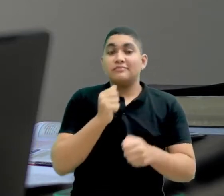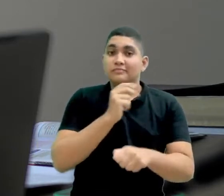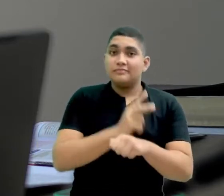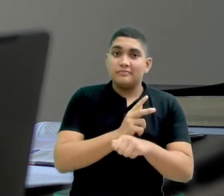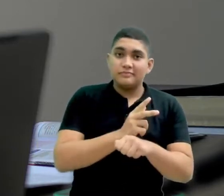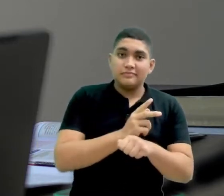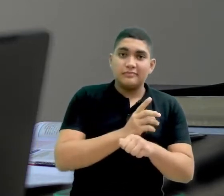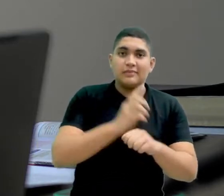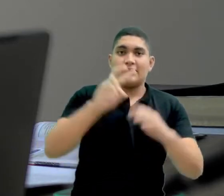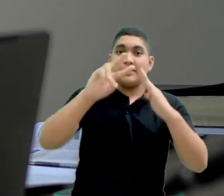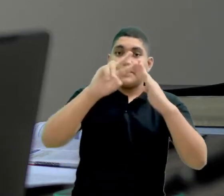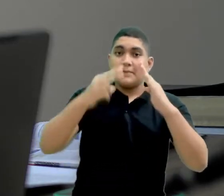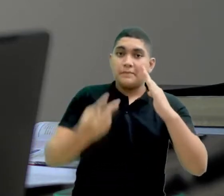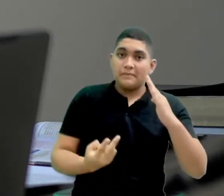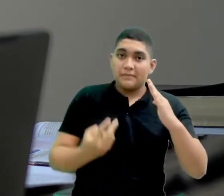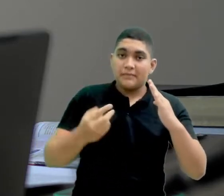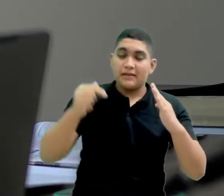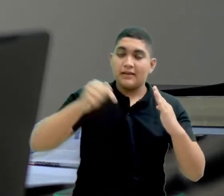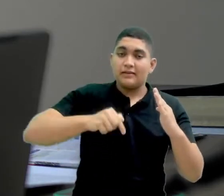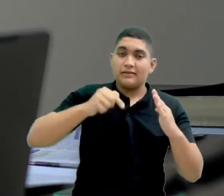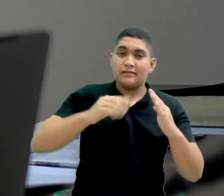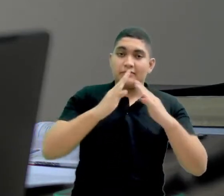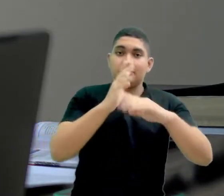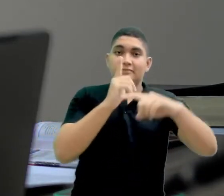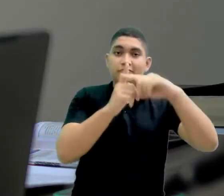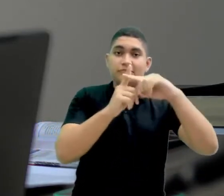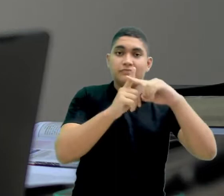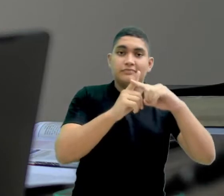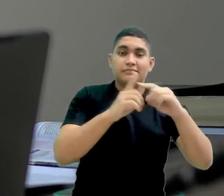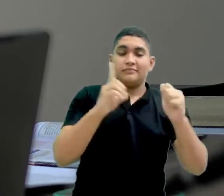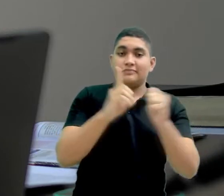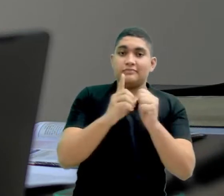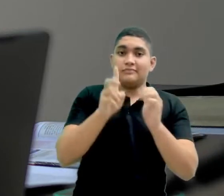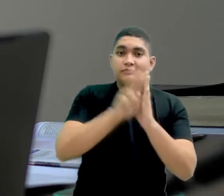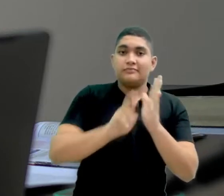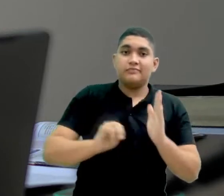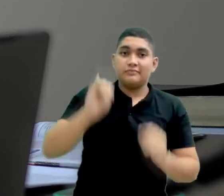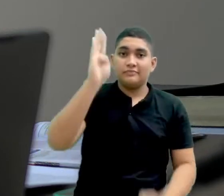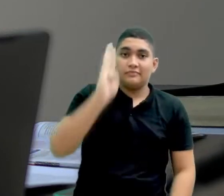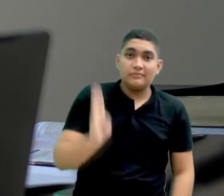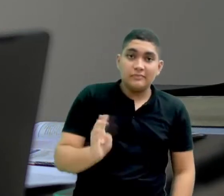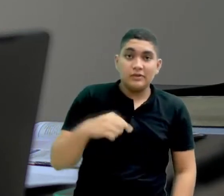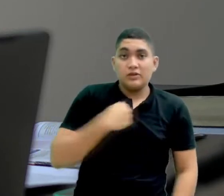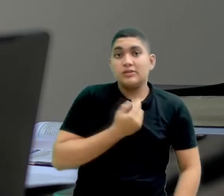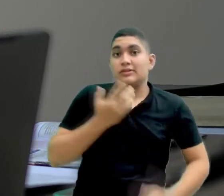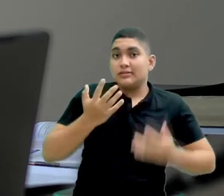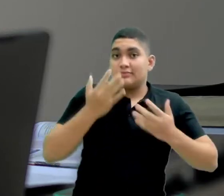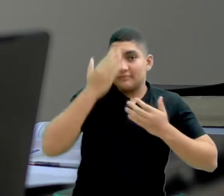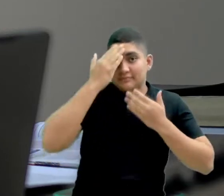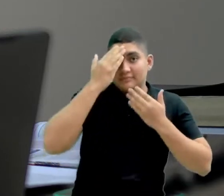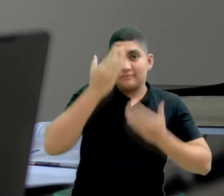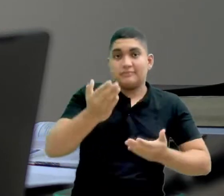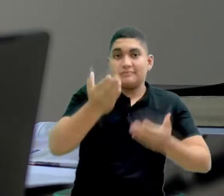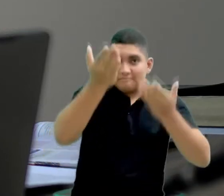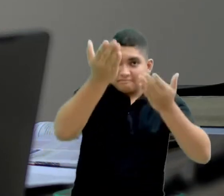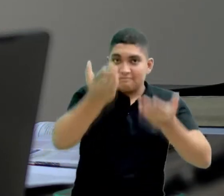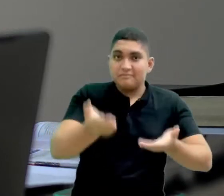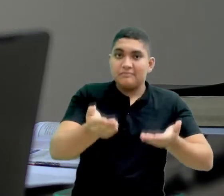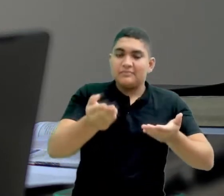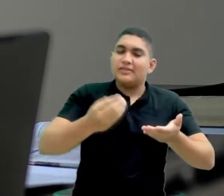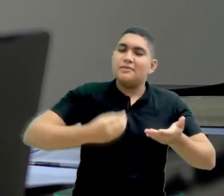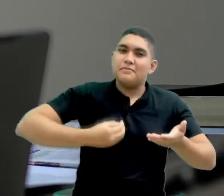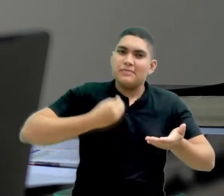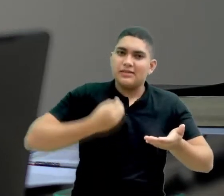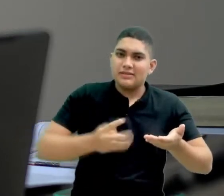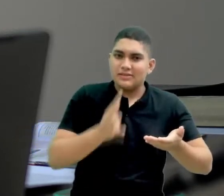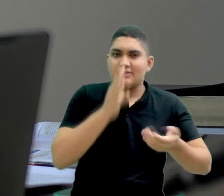da Igreja Evangélica Assembleia de Deus, Campo Vila Brasil. Desde já queremos agradecer a você, por você estar aqui conosco